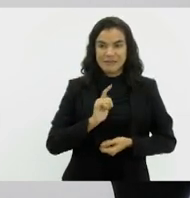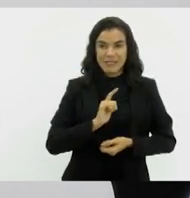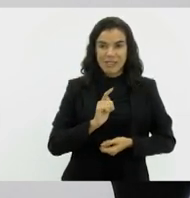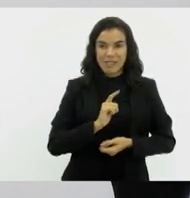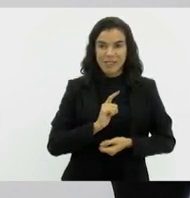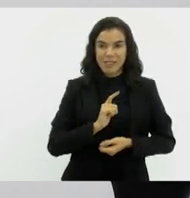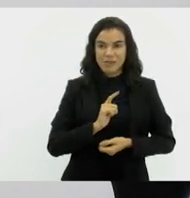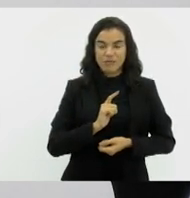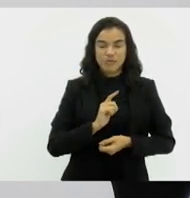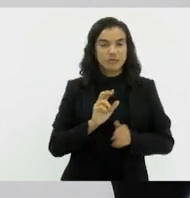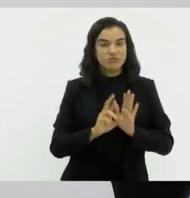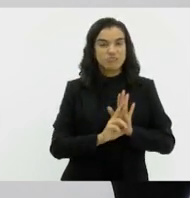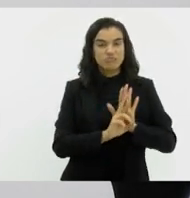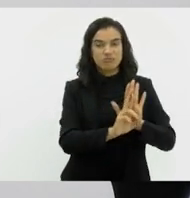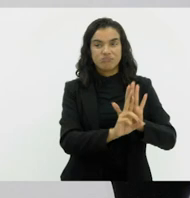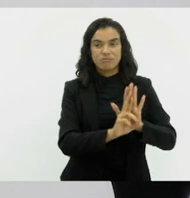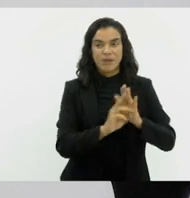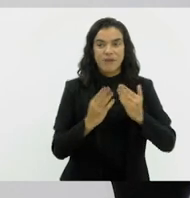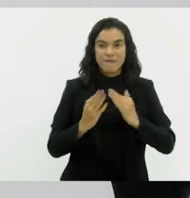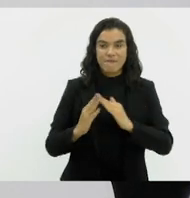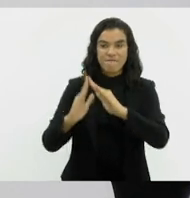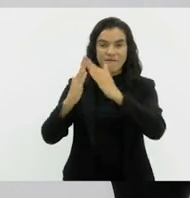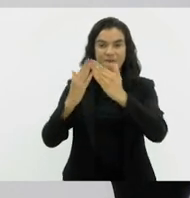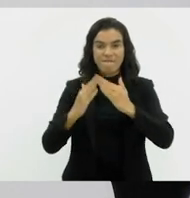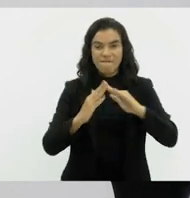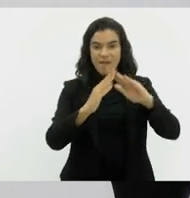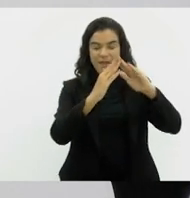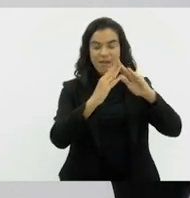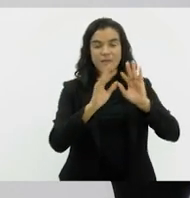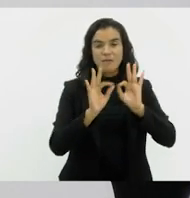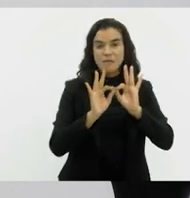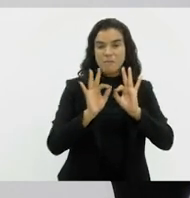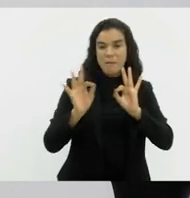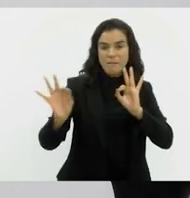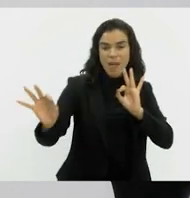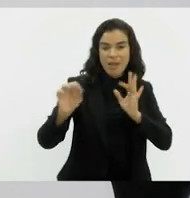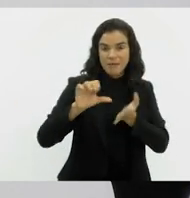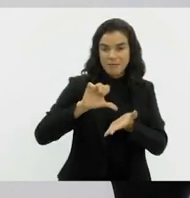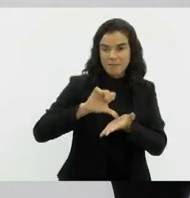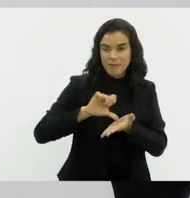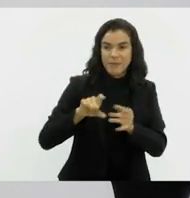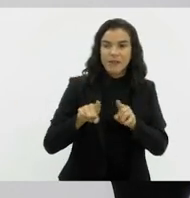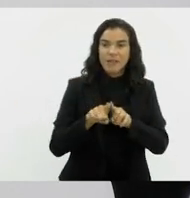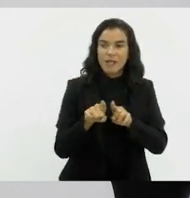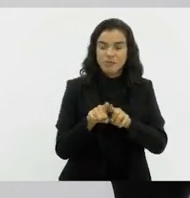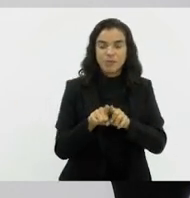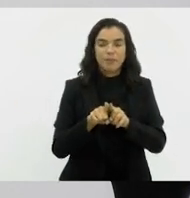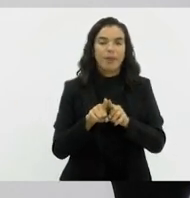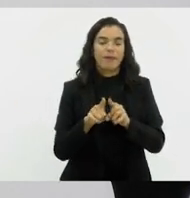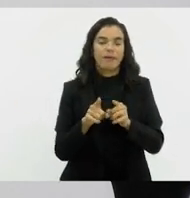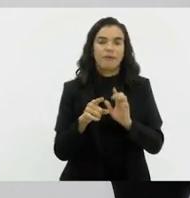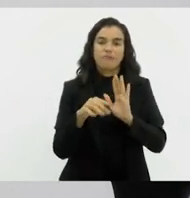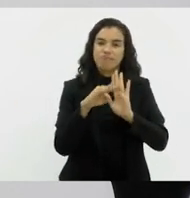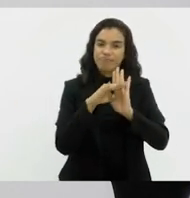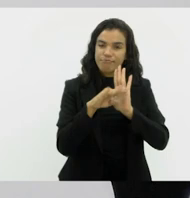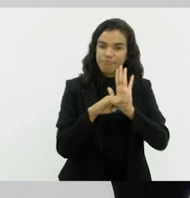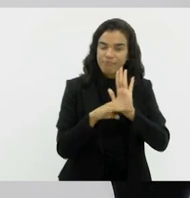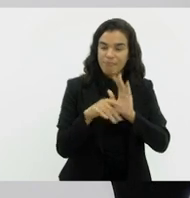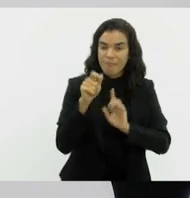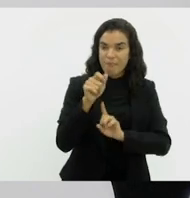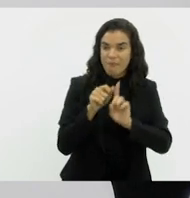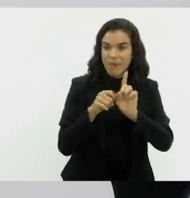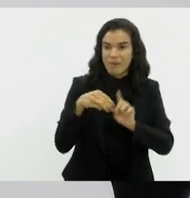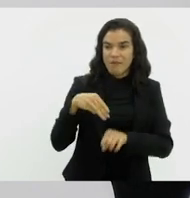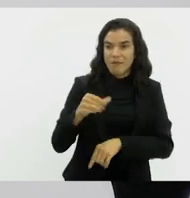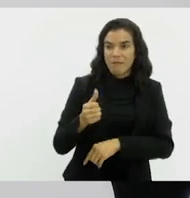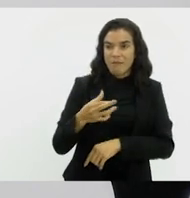muitas representações de favelas e periferias. A gente tem construído uma agenda comunitária nesse mês de março, né?